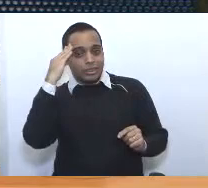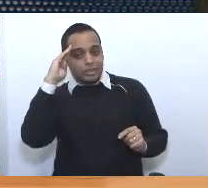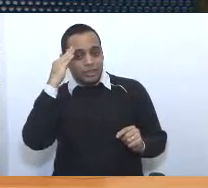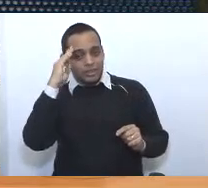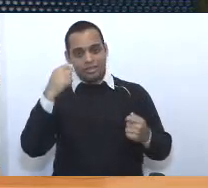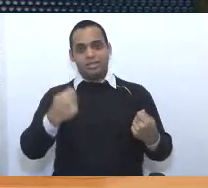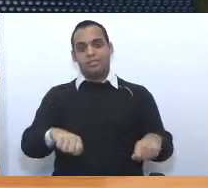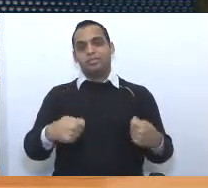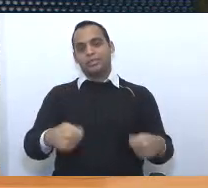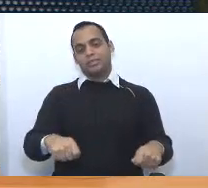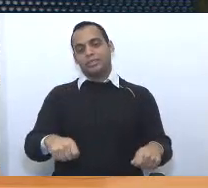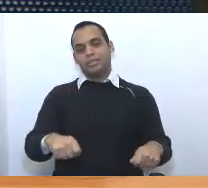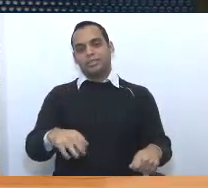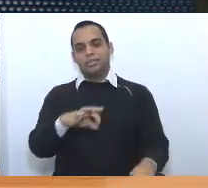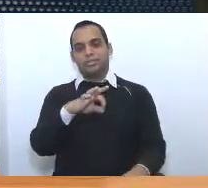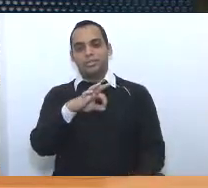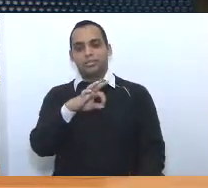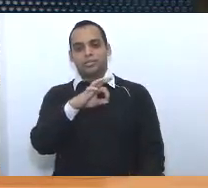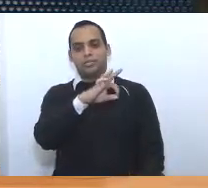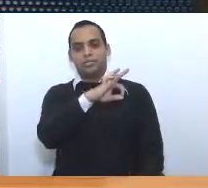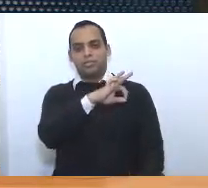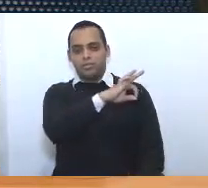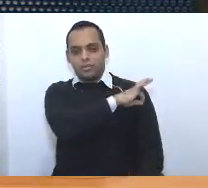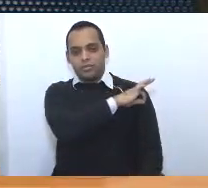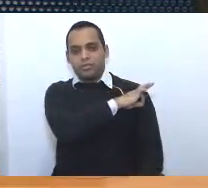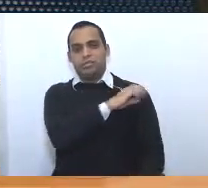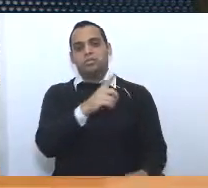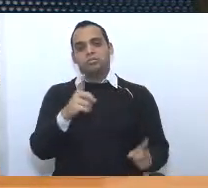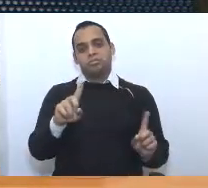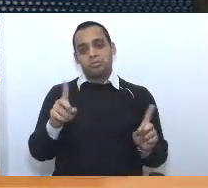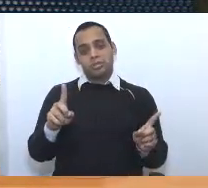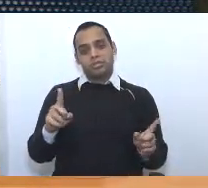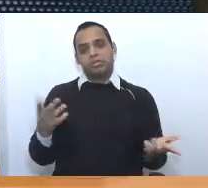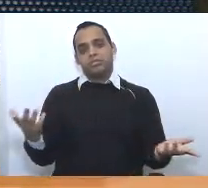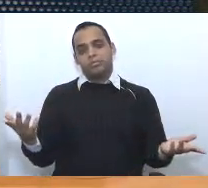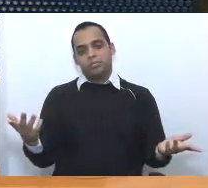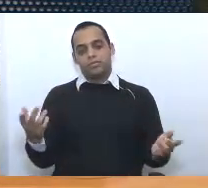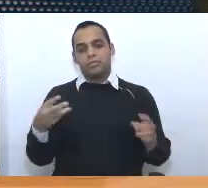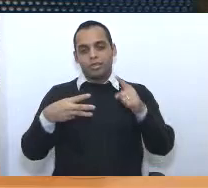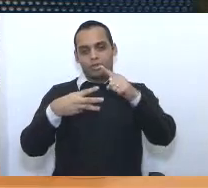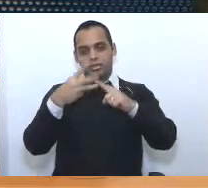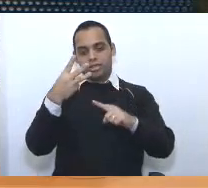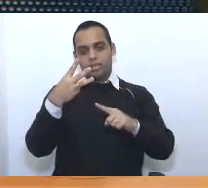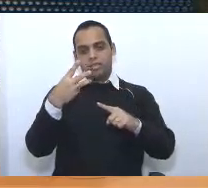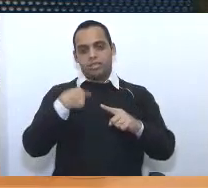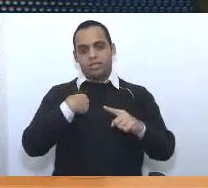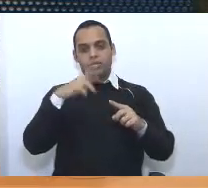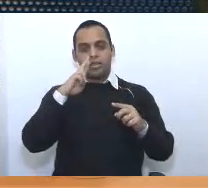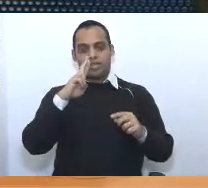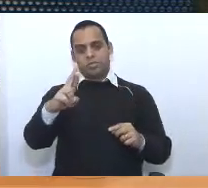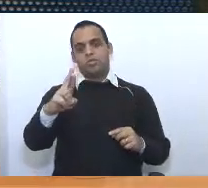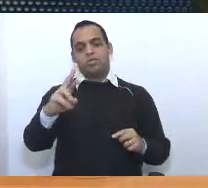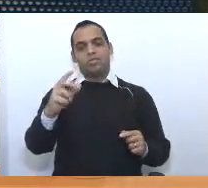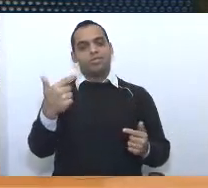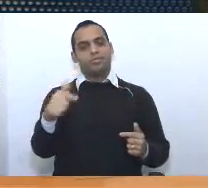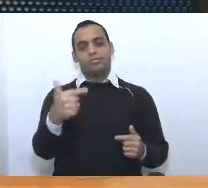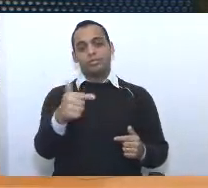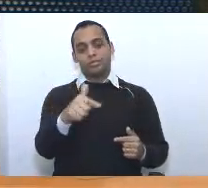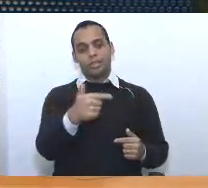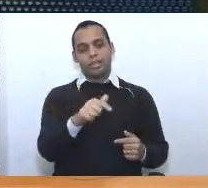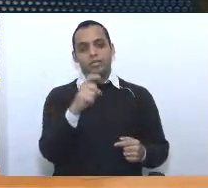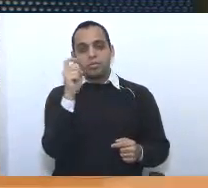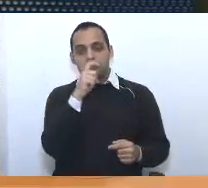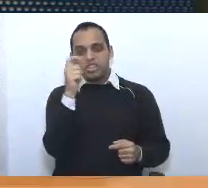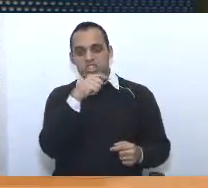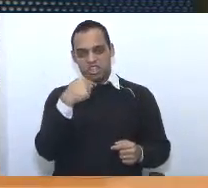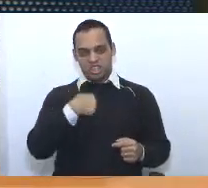esses problemas. Eu me coloco também à sua disposição, como são três casos. Eu não tenho estas respostas agora, e mentira não faz